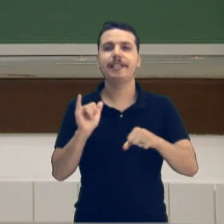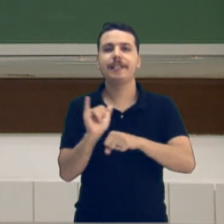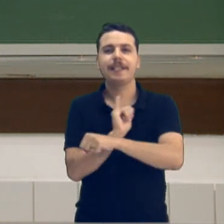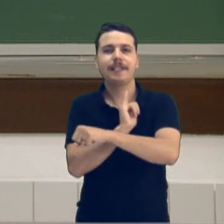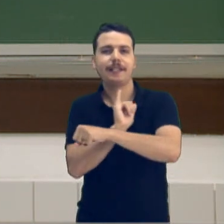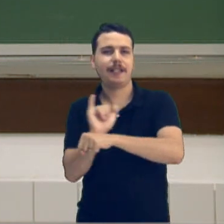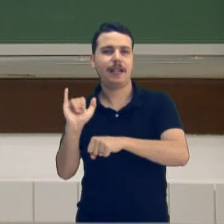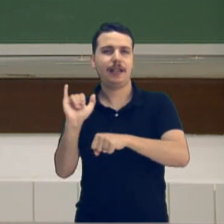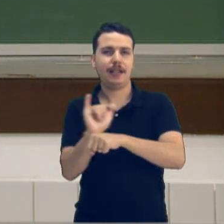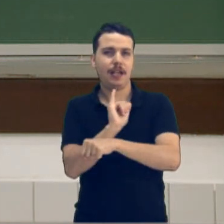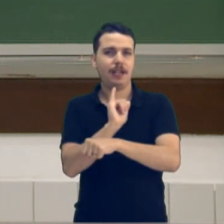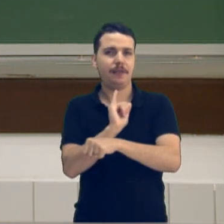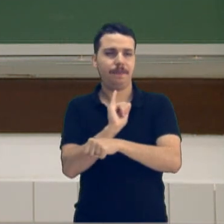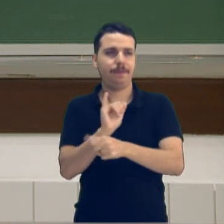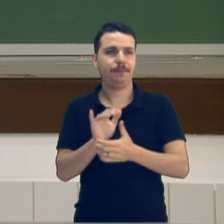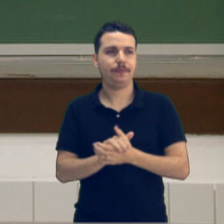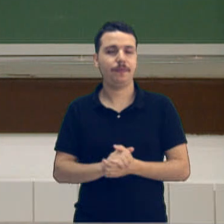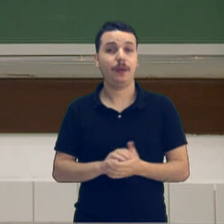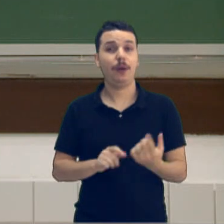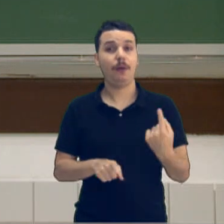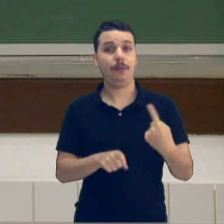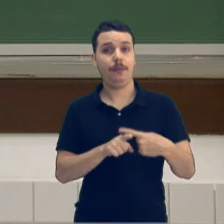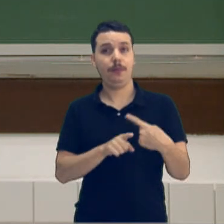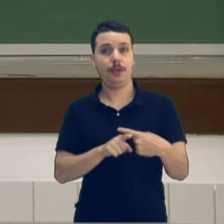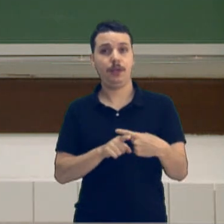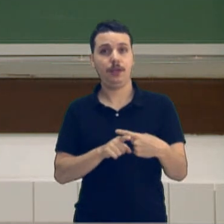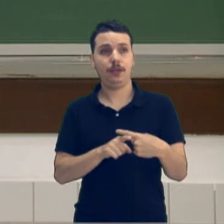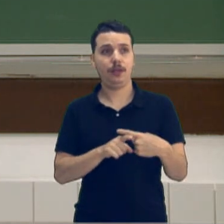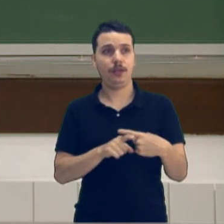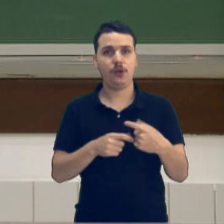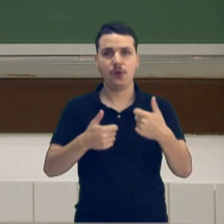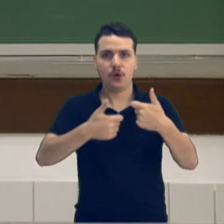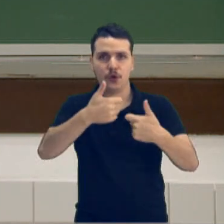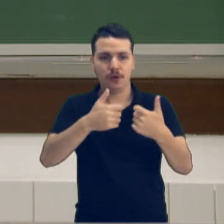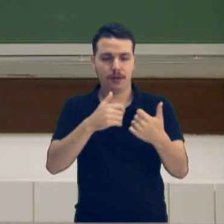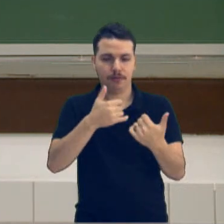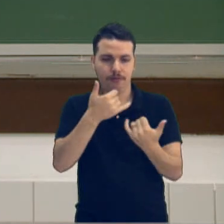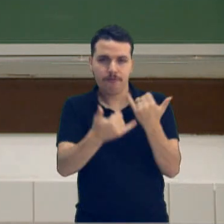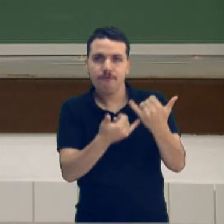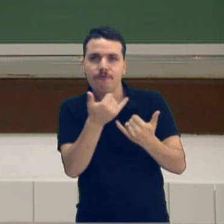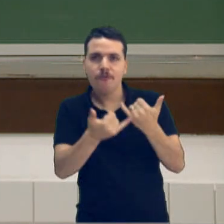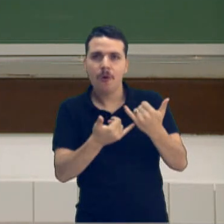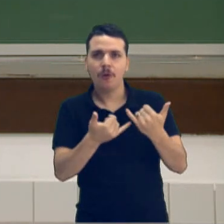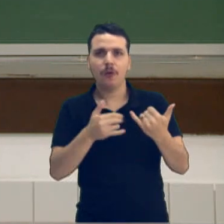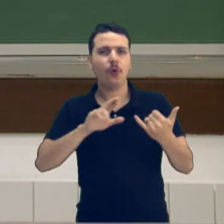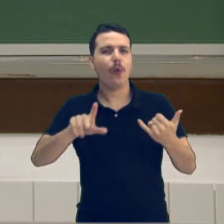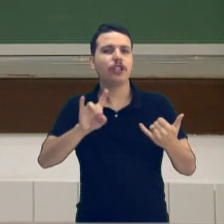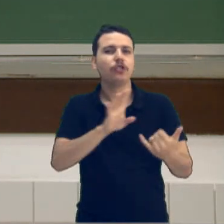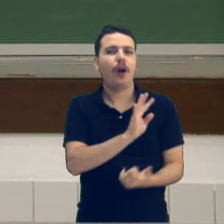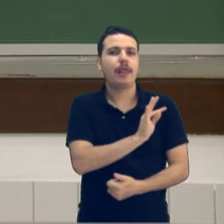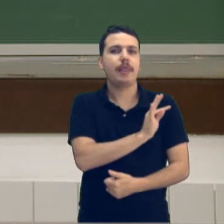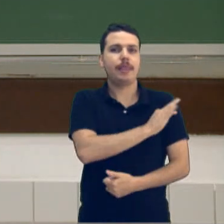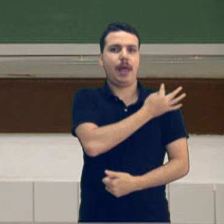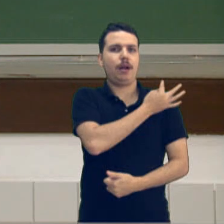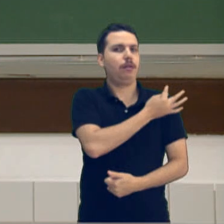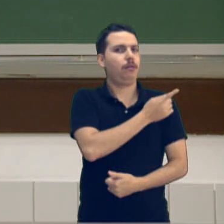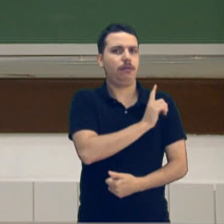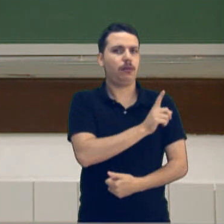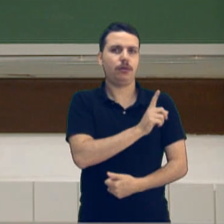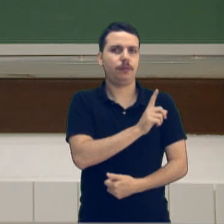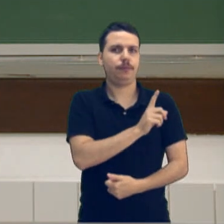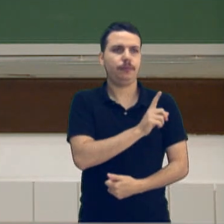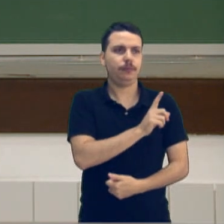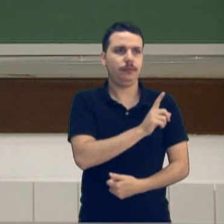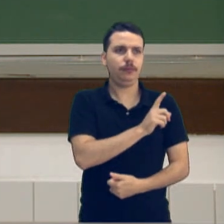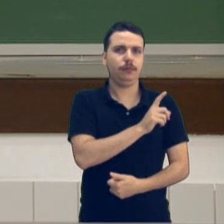das estratégias, né? Porque um jogo não se faz só de técnica, ele se faz de tática também.